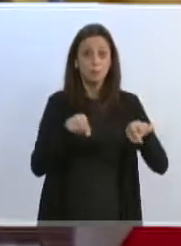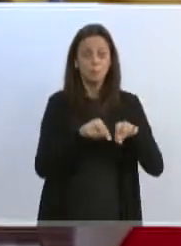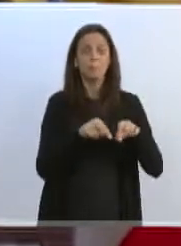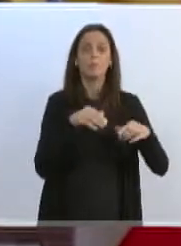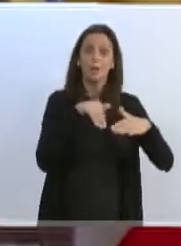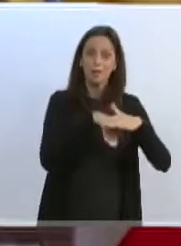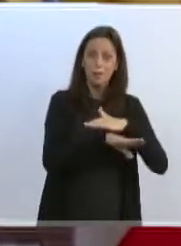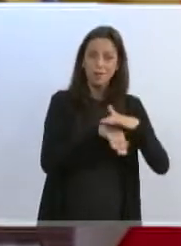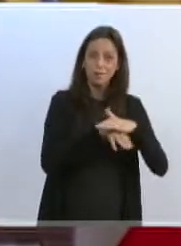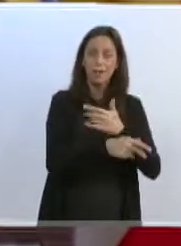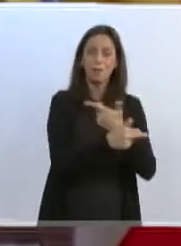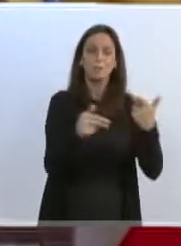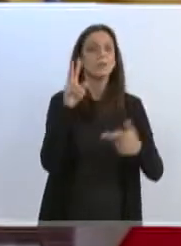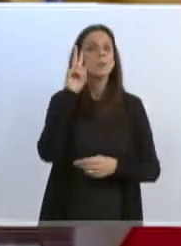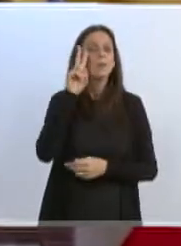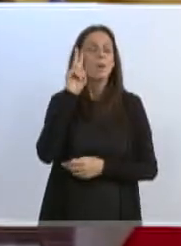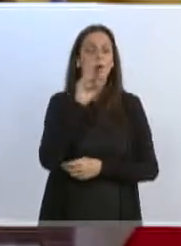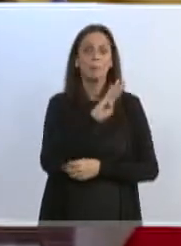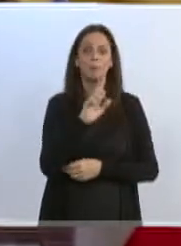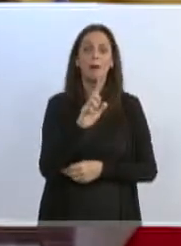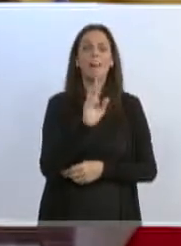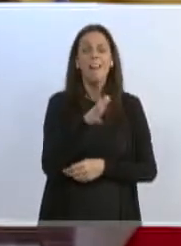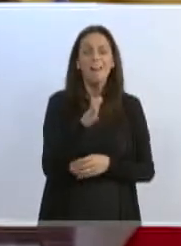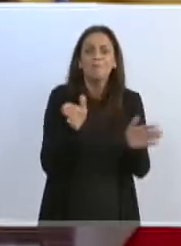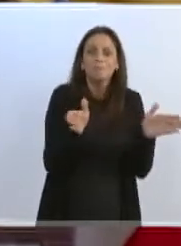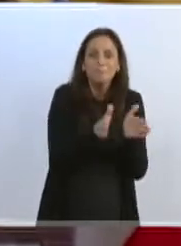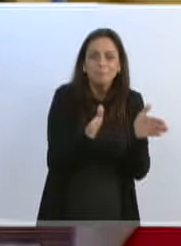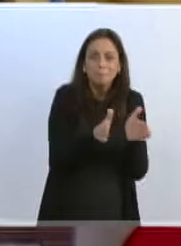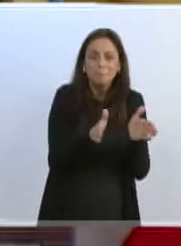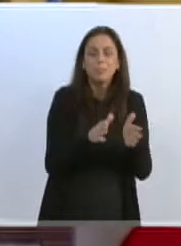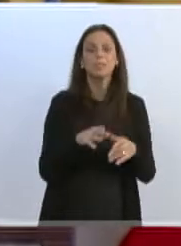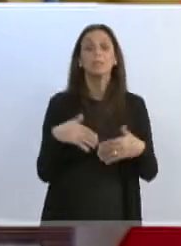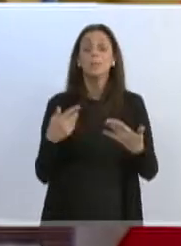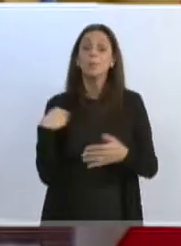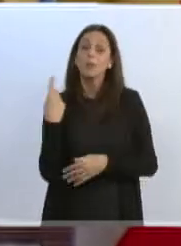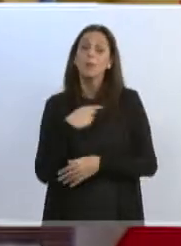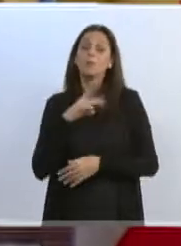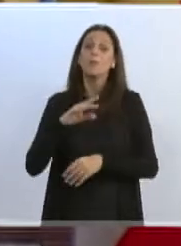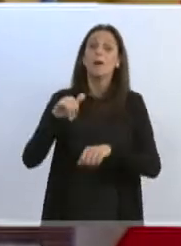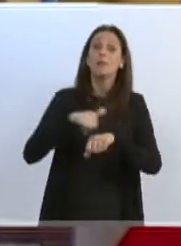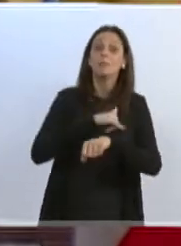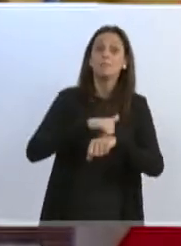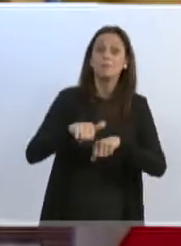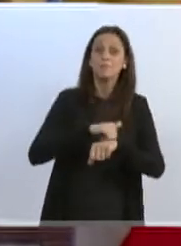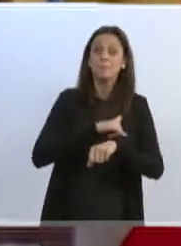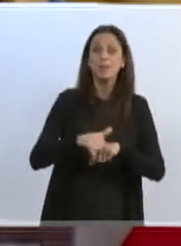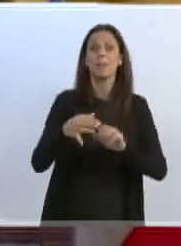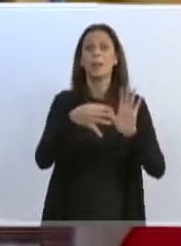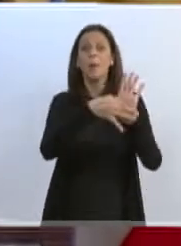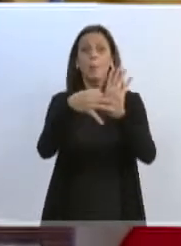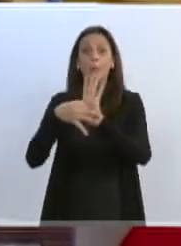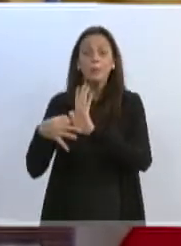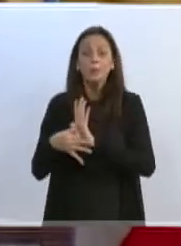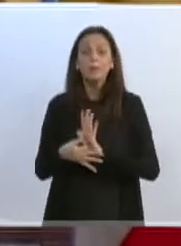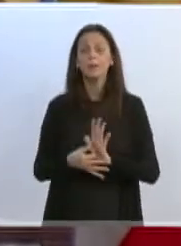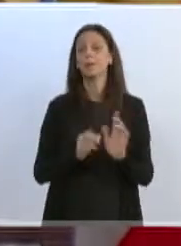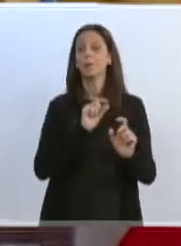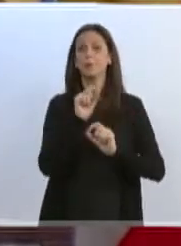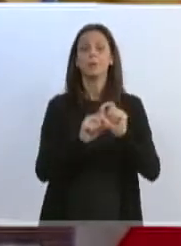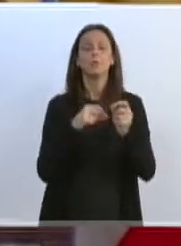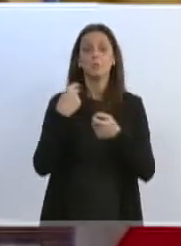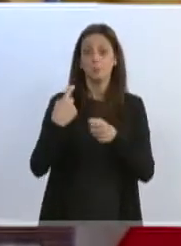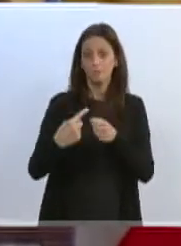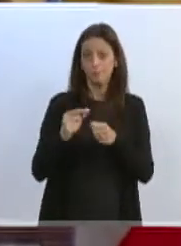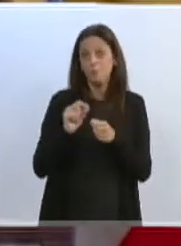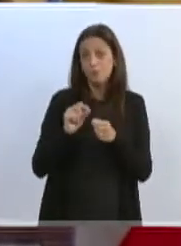já é insuficiente essa era a alternativa quando nós recebemos aqui a sugestão o que nós fizemos primeiro passo conversamos